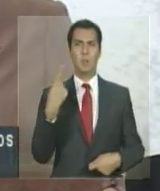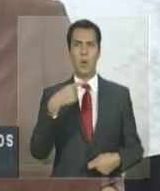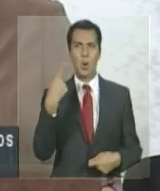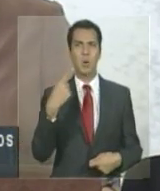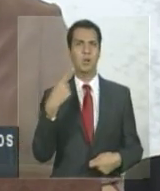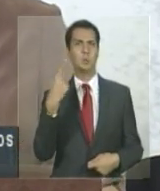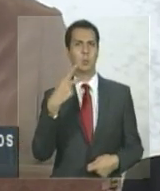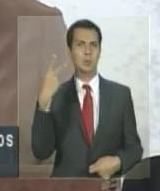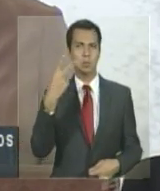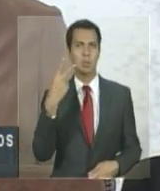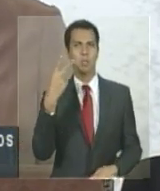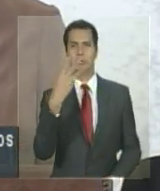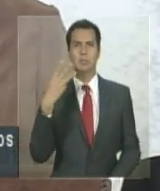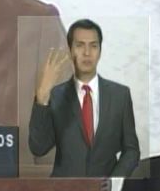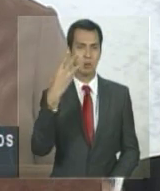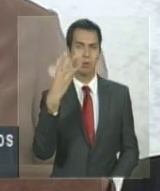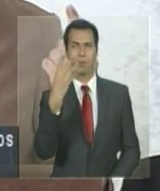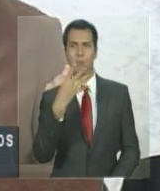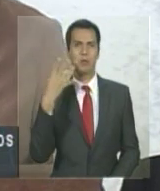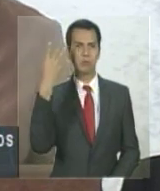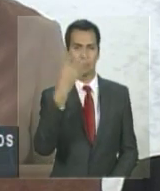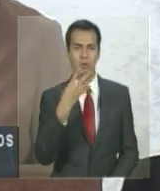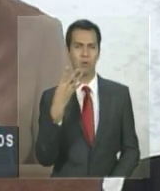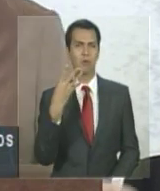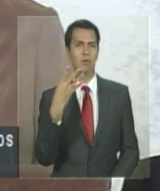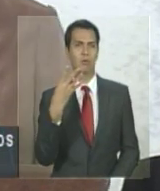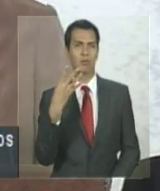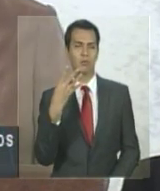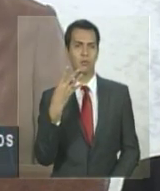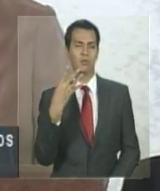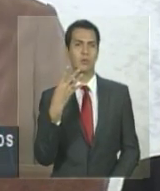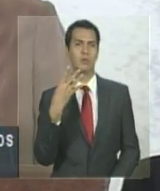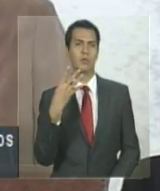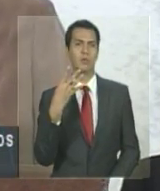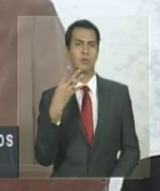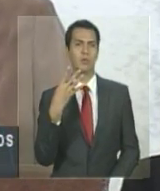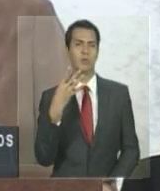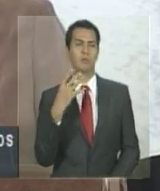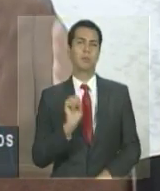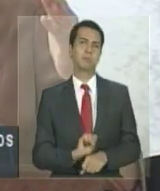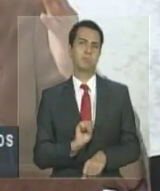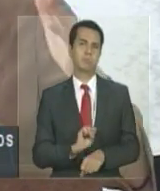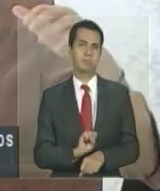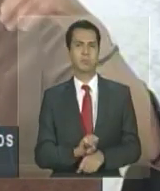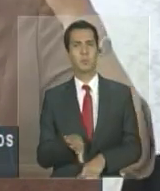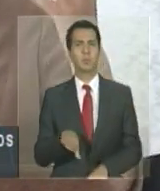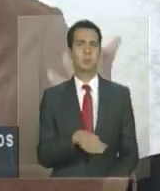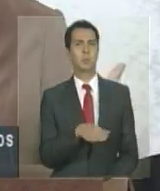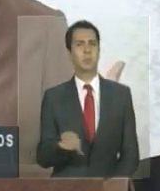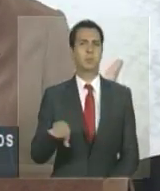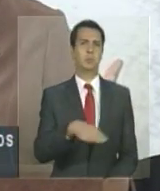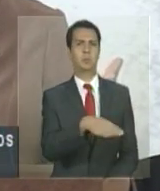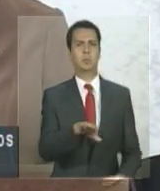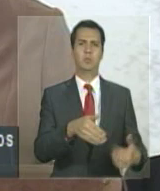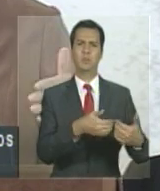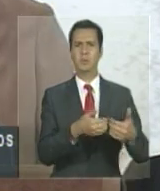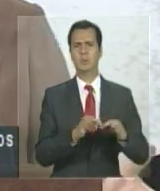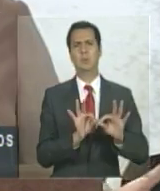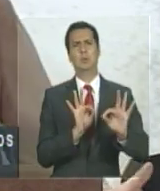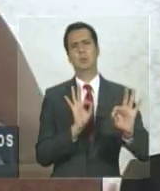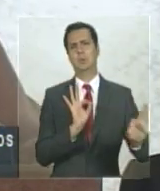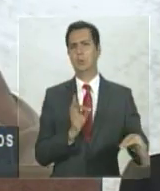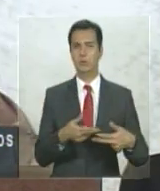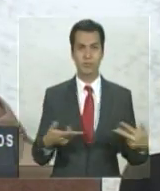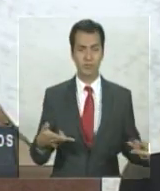2h30, 3h30, 4h, na média. Significa que ficam mais do que 4, às